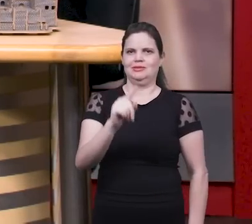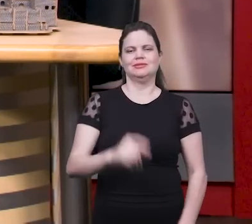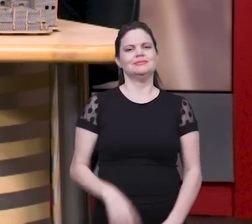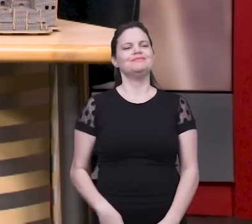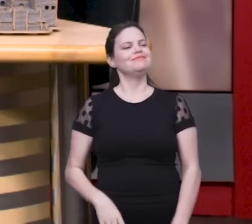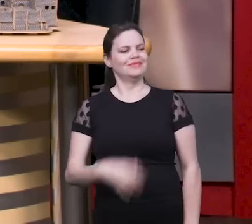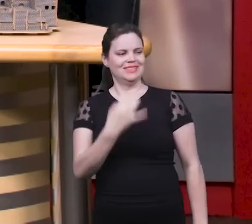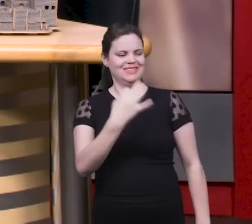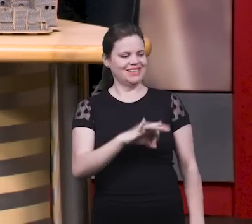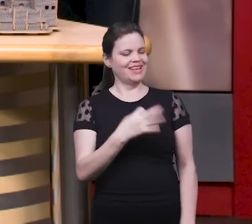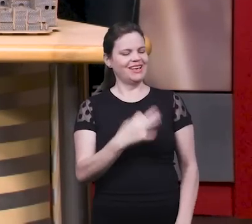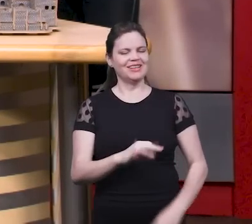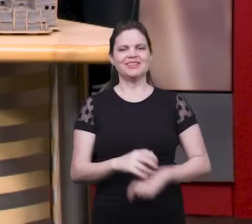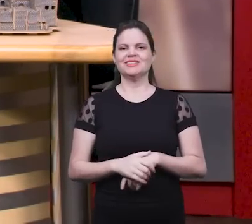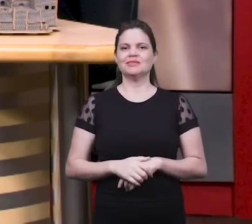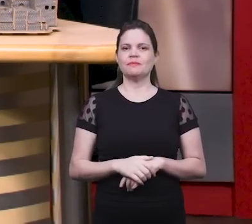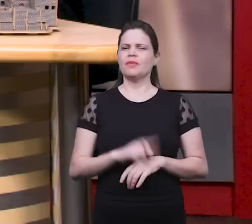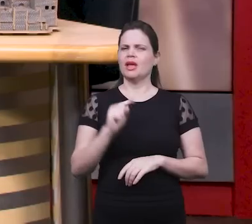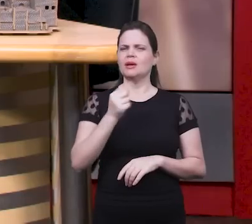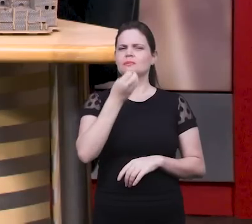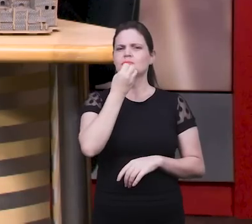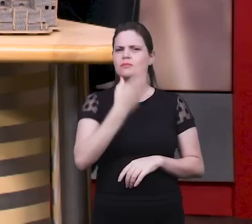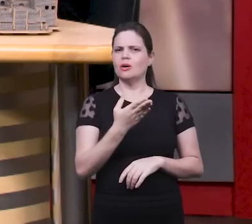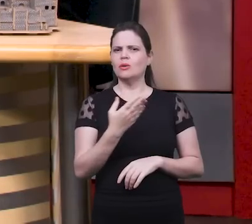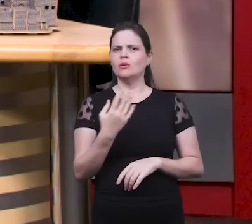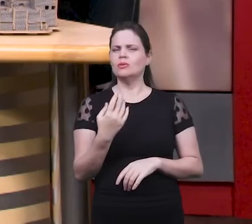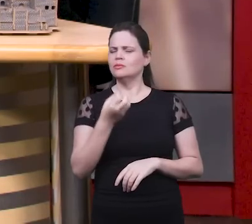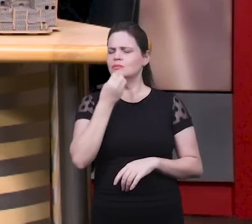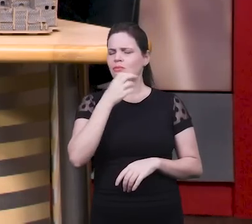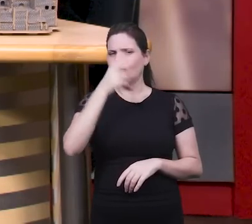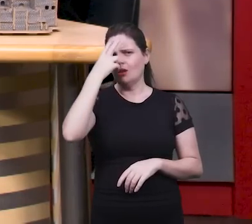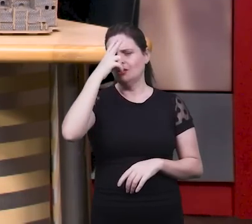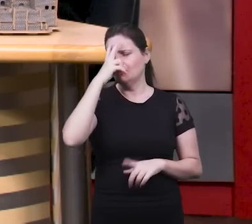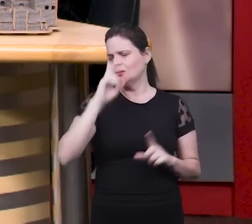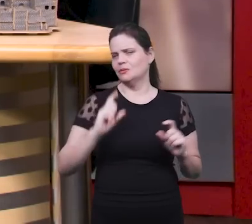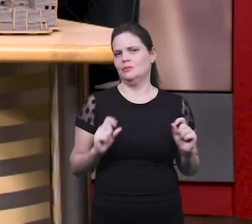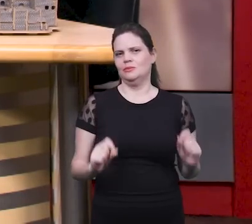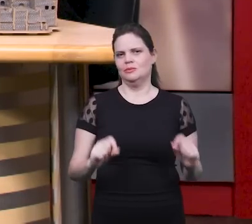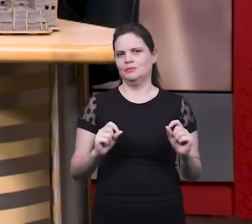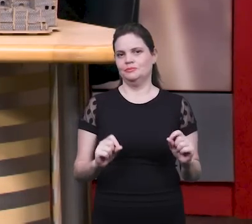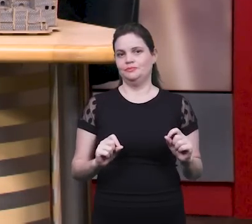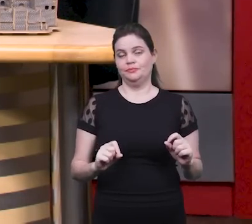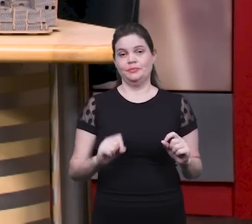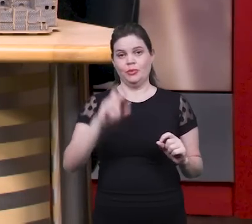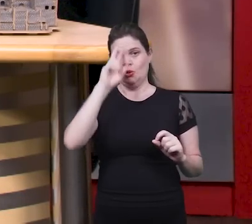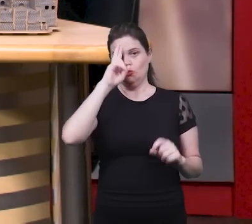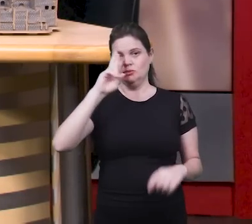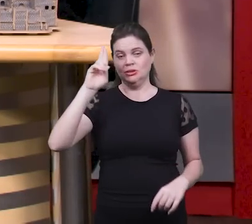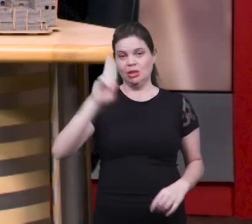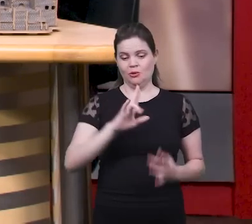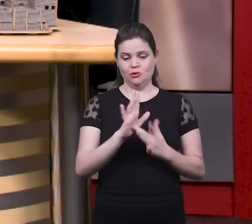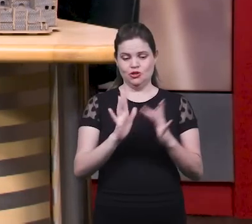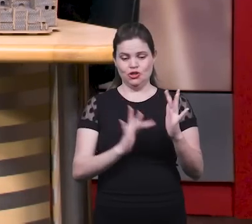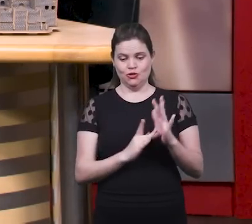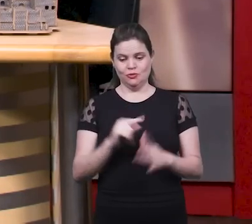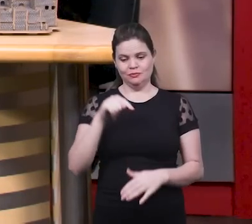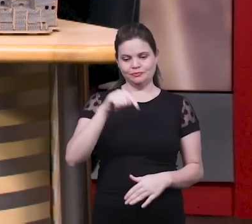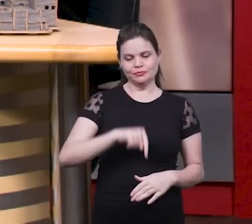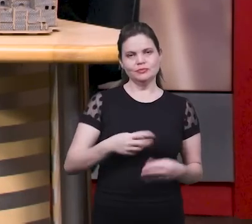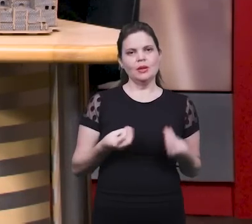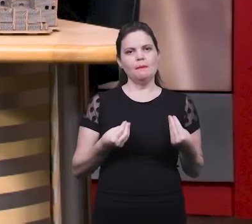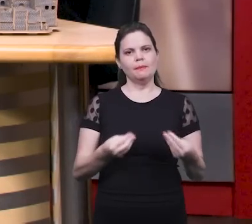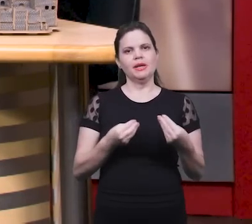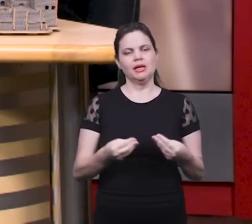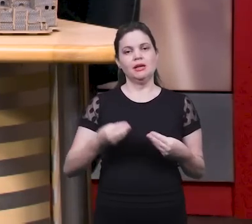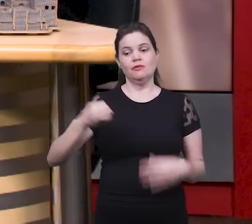bem, que era uma mudança. Jesus veio mostrar que era uma mudança de aliança, né? Um velho testamento, uma